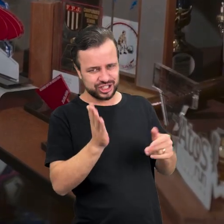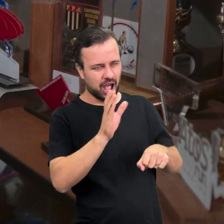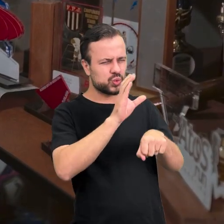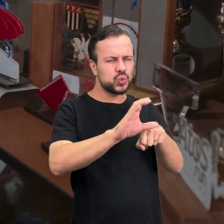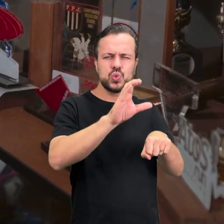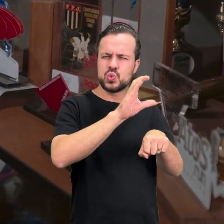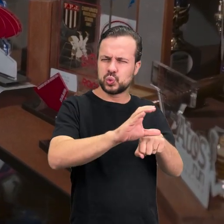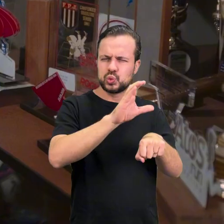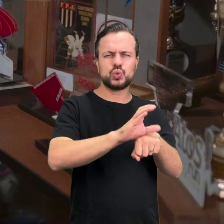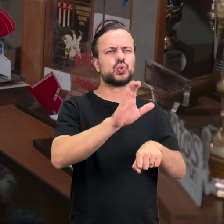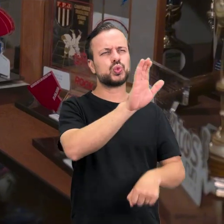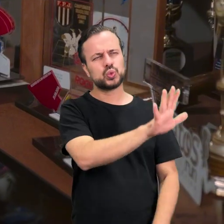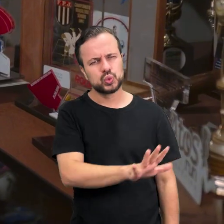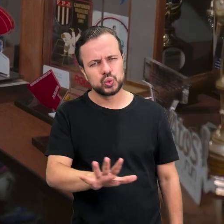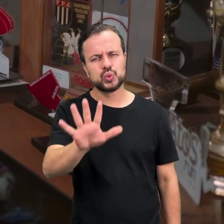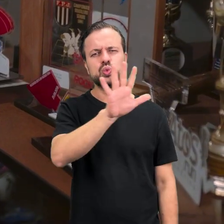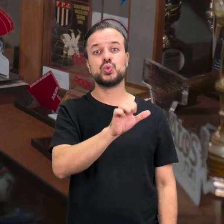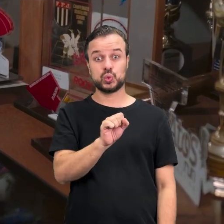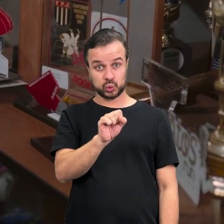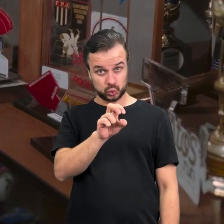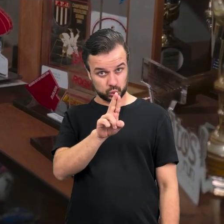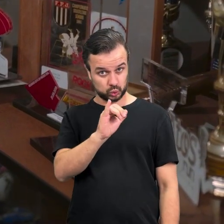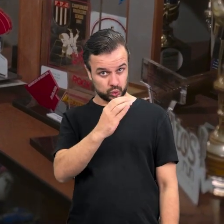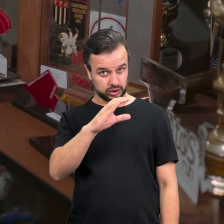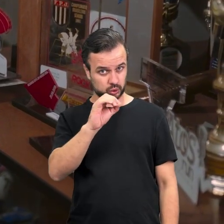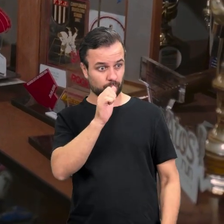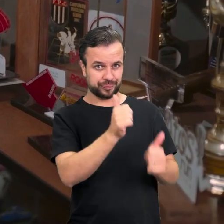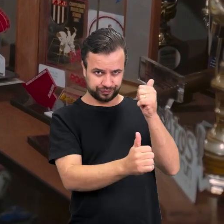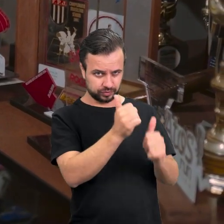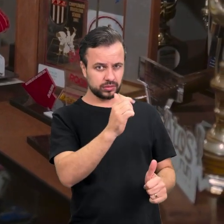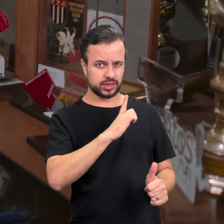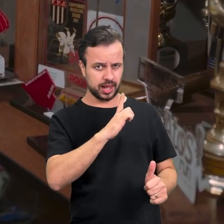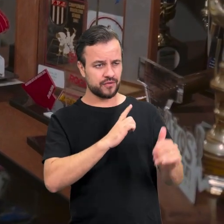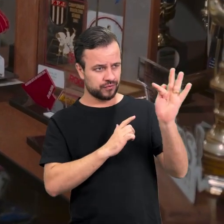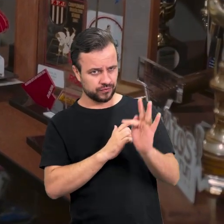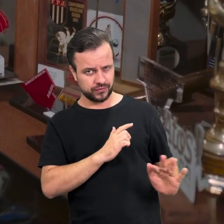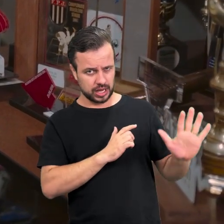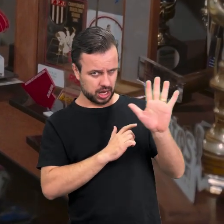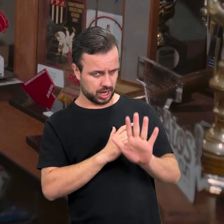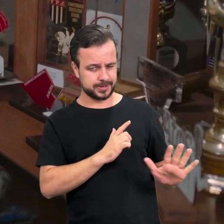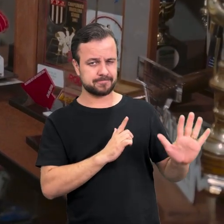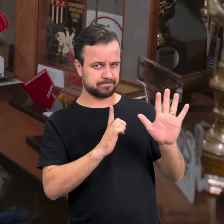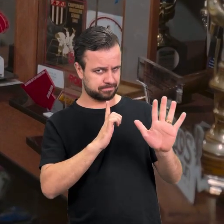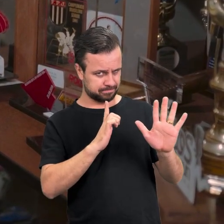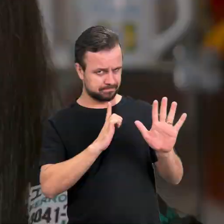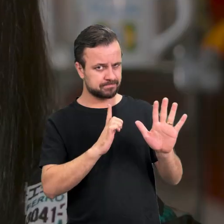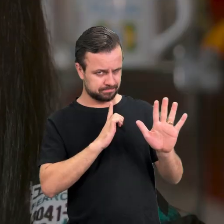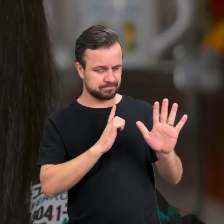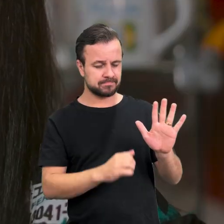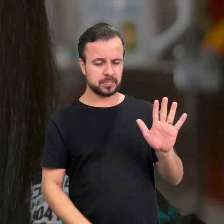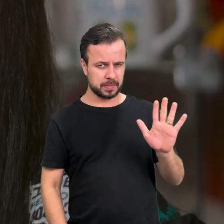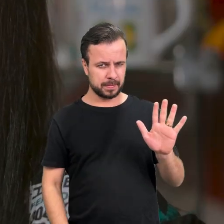né? Eu tenho curso de futebol suíço, que agora tem o futebol suíço, né? Ele agora tem